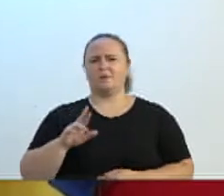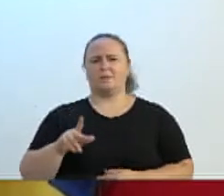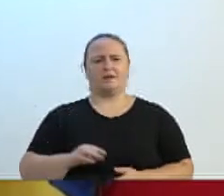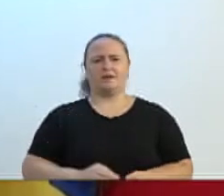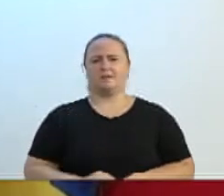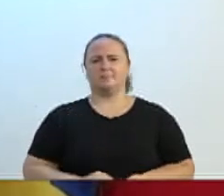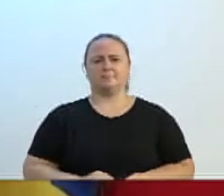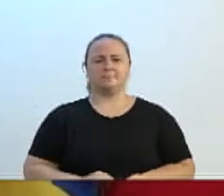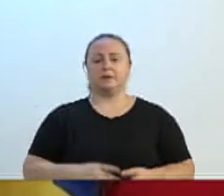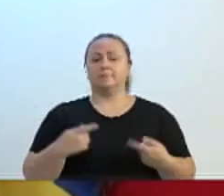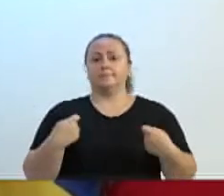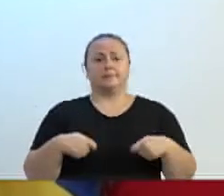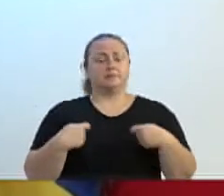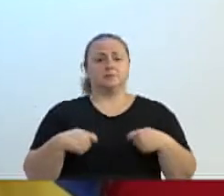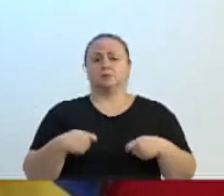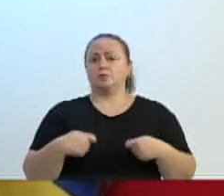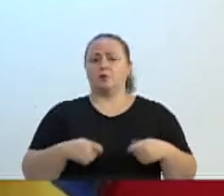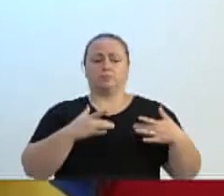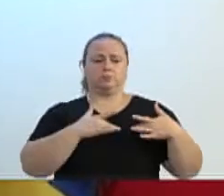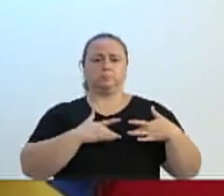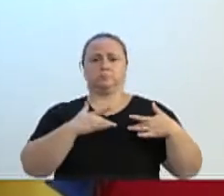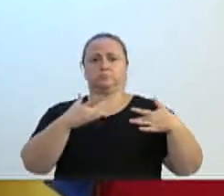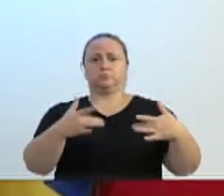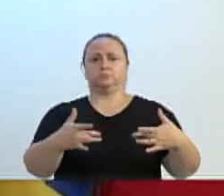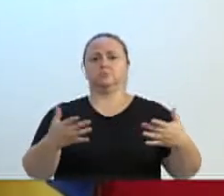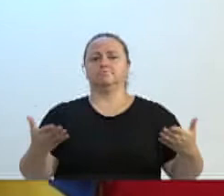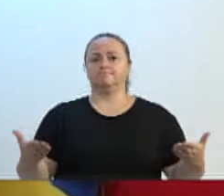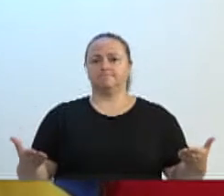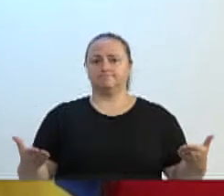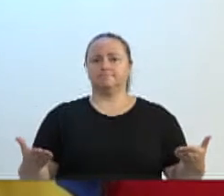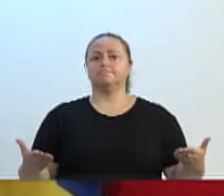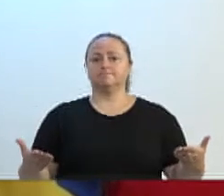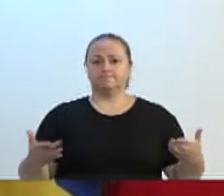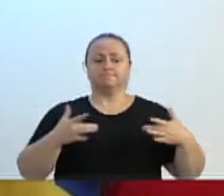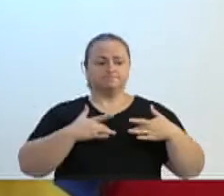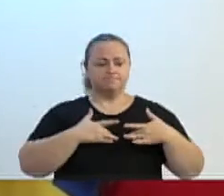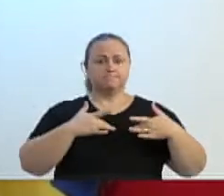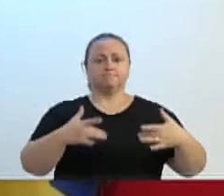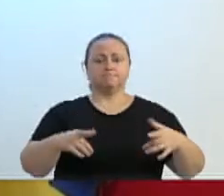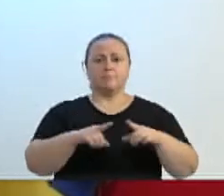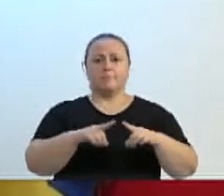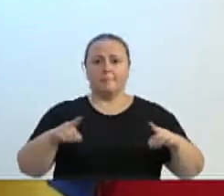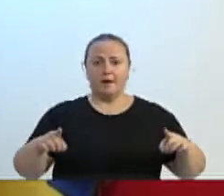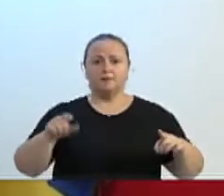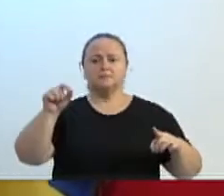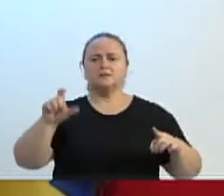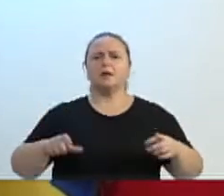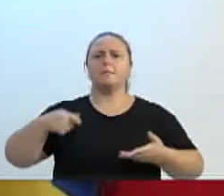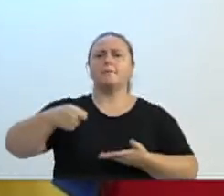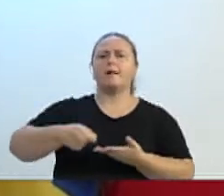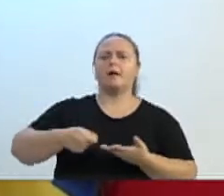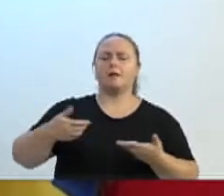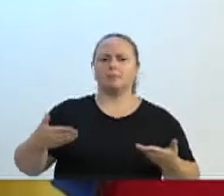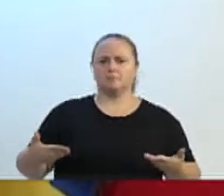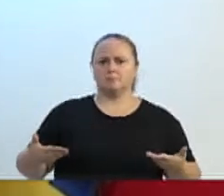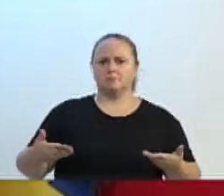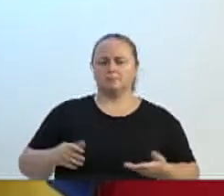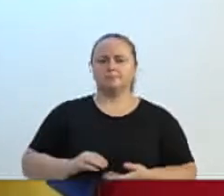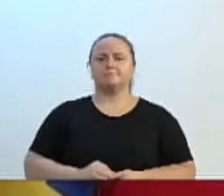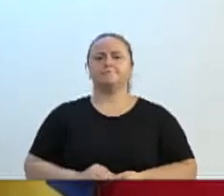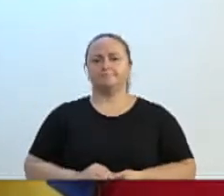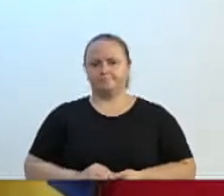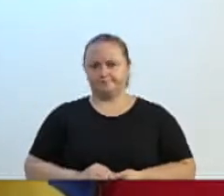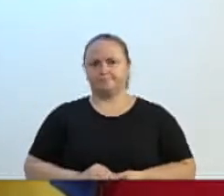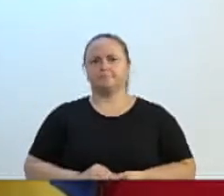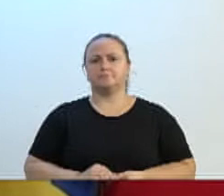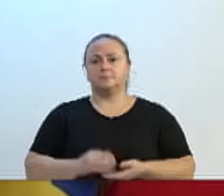condição de solidariedade à situação, mas alguém tem que pagar essa fatura. Convidamos vocês a